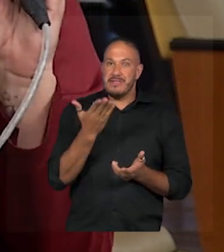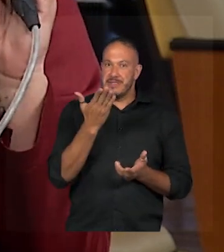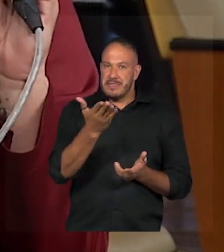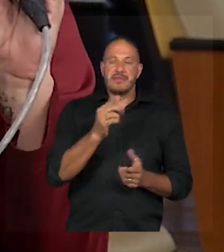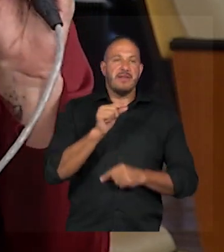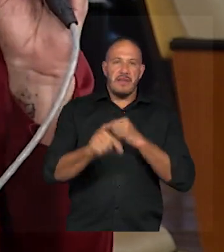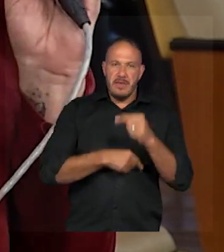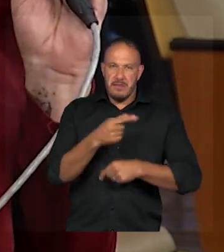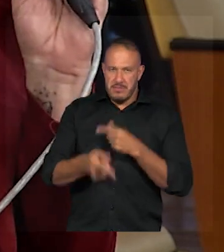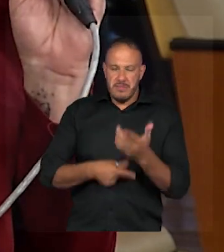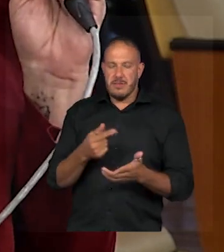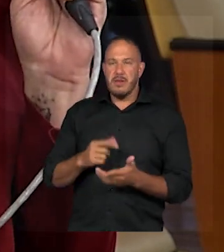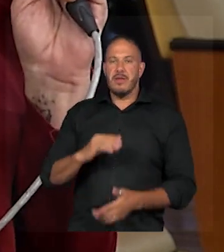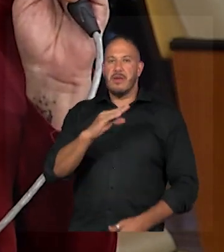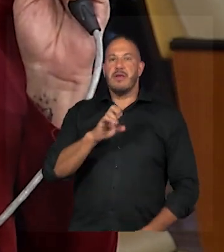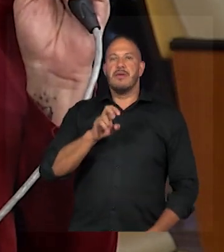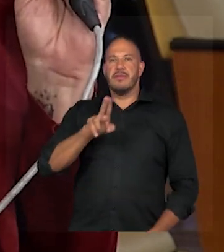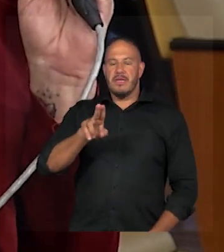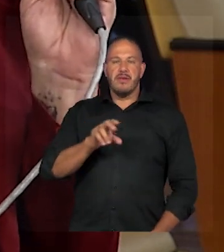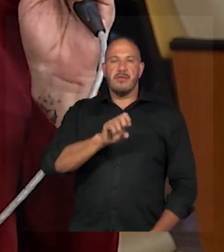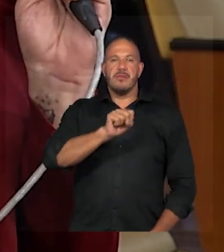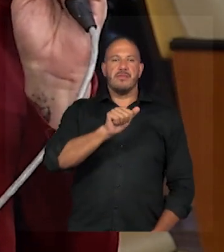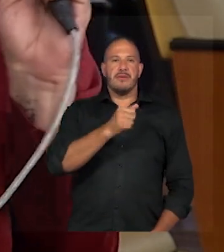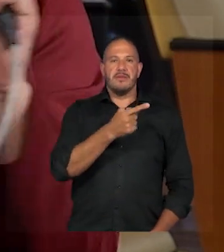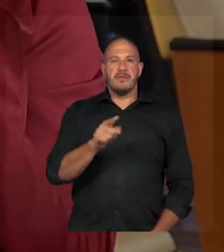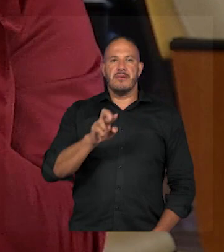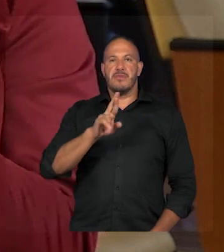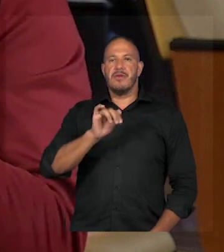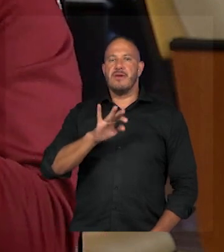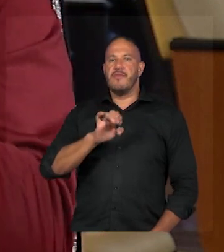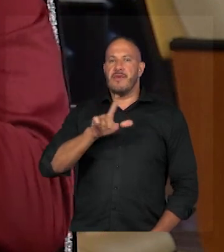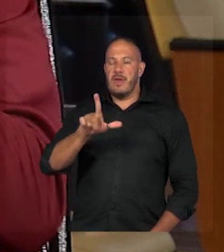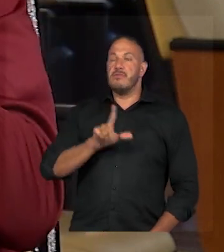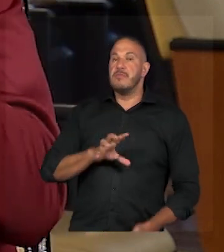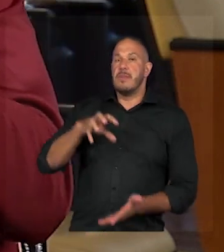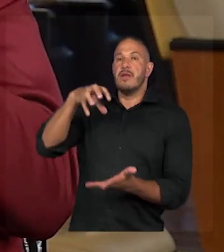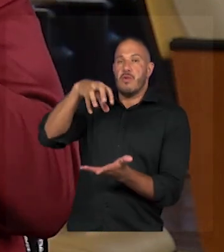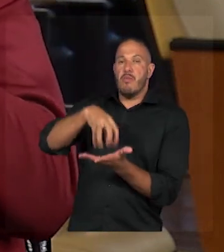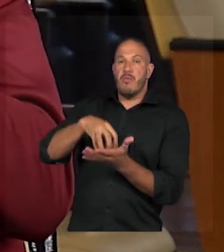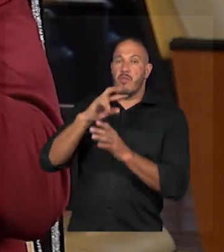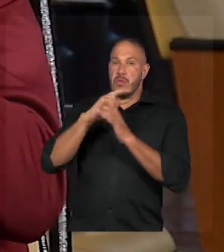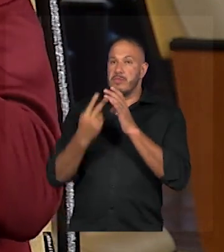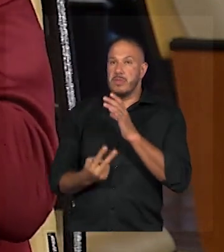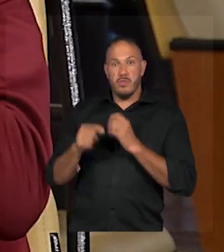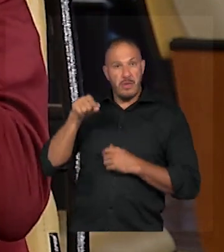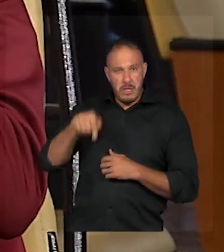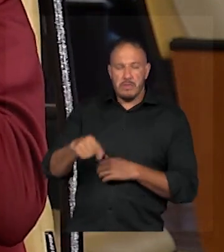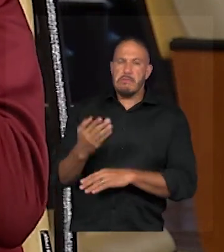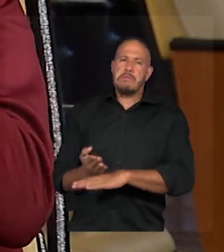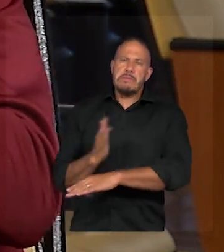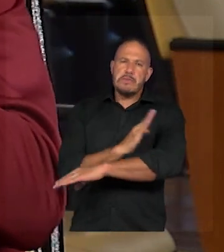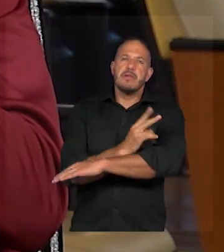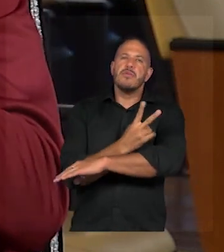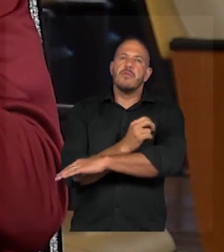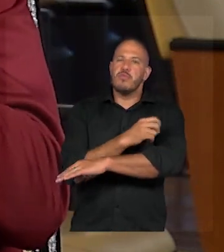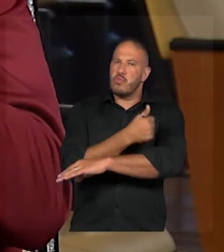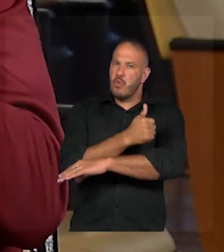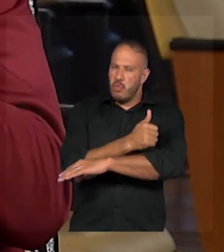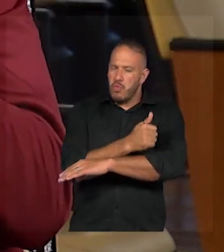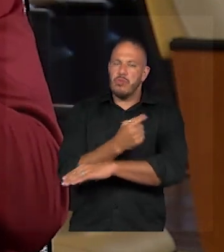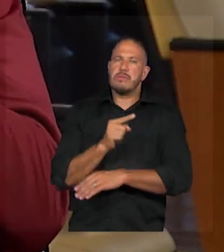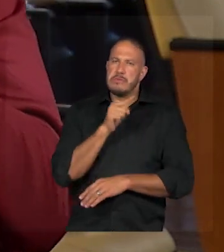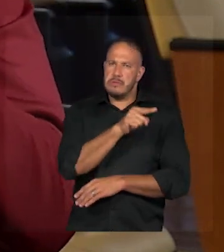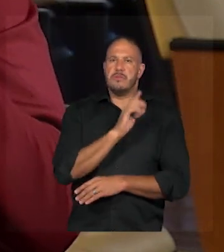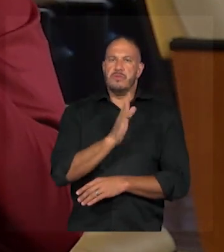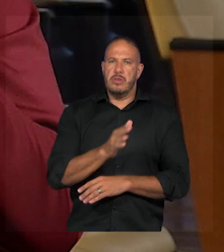relação ao CEL São Rafael, que é um polo bilíngue. Desde 2011 nós estamos lá. E o